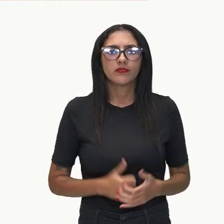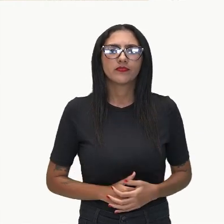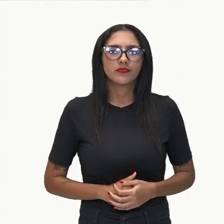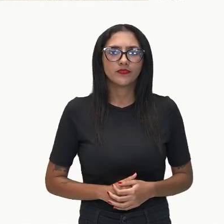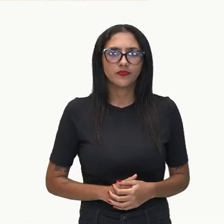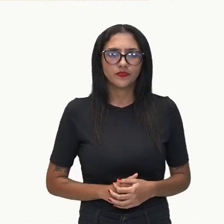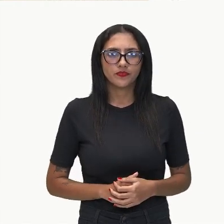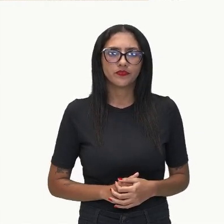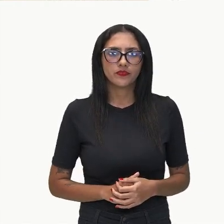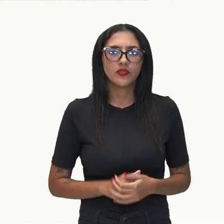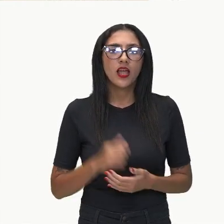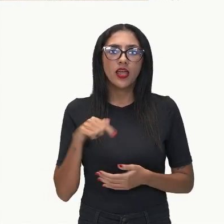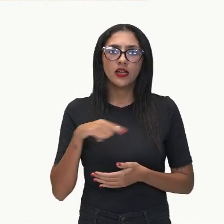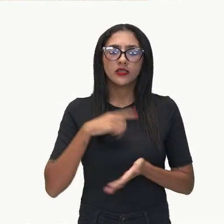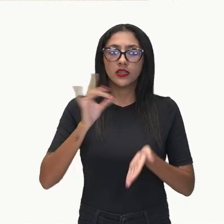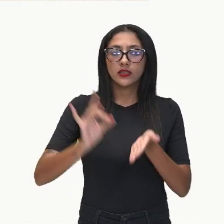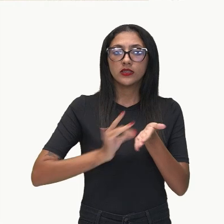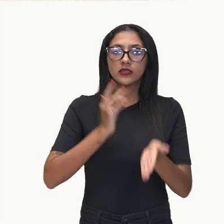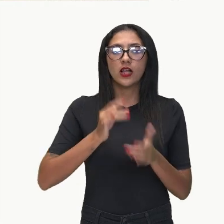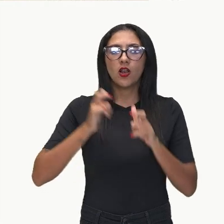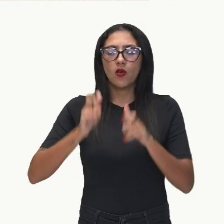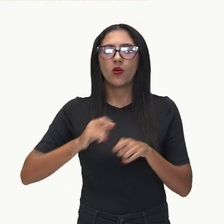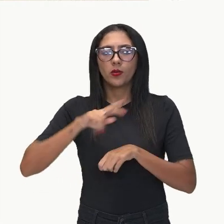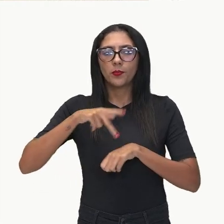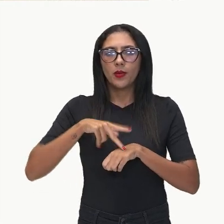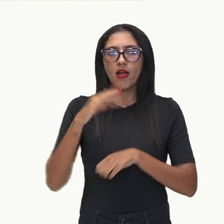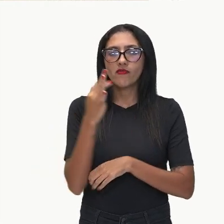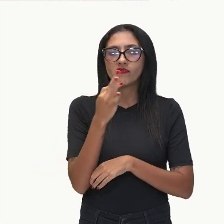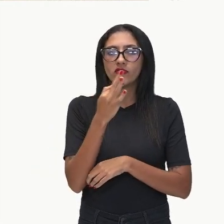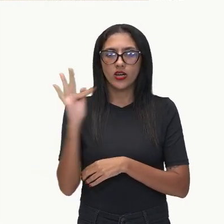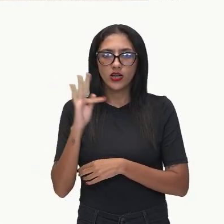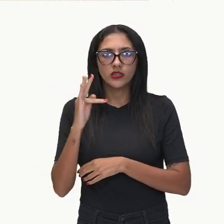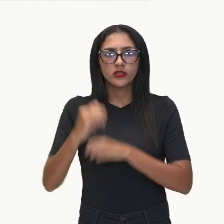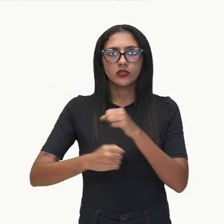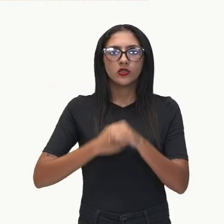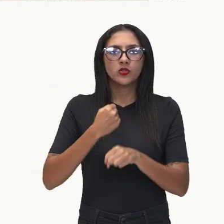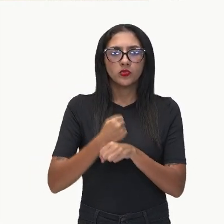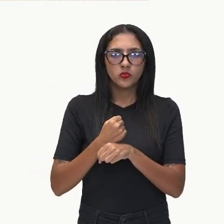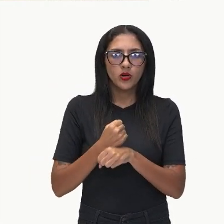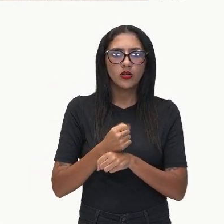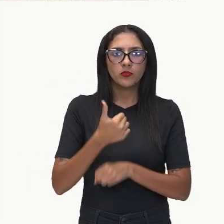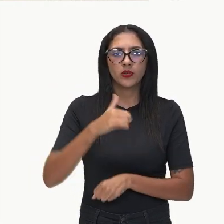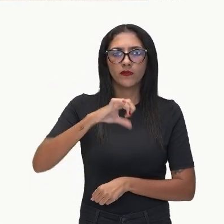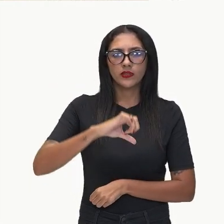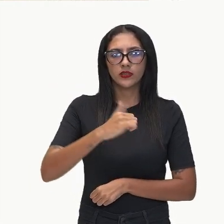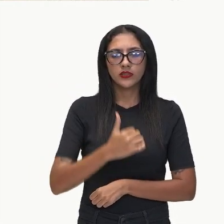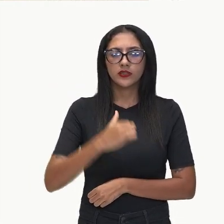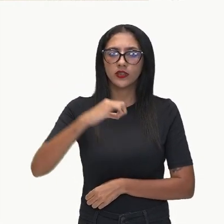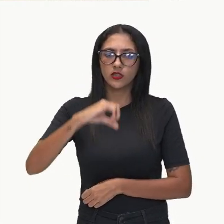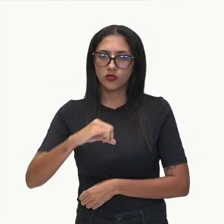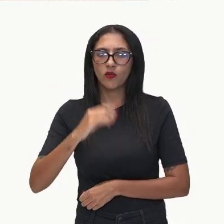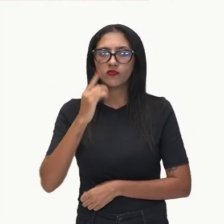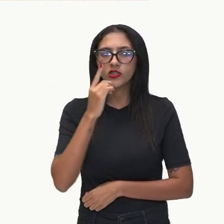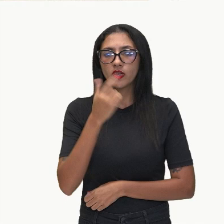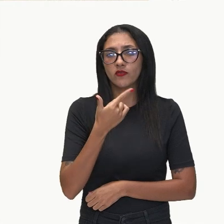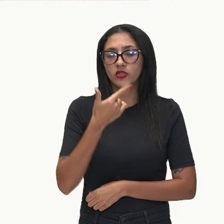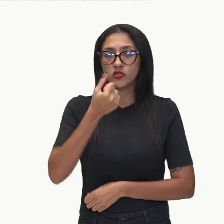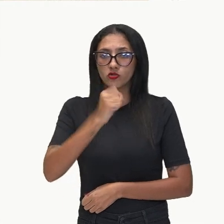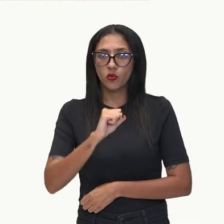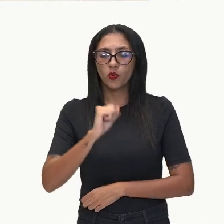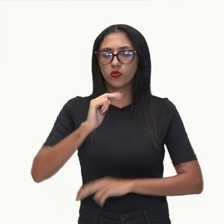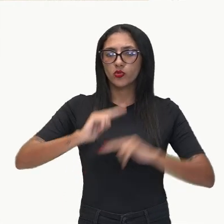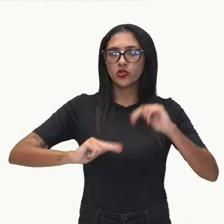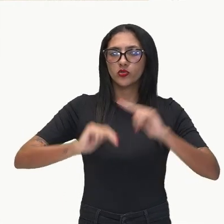foi assinado em Paris, lá em 1919, no dia 28 de junho, e entrou em vigor,